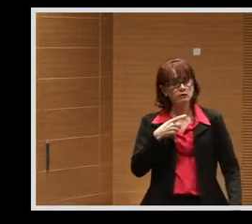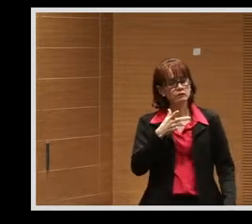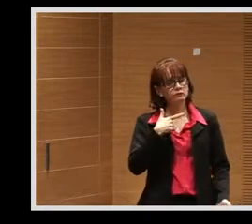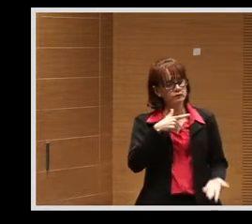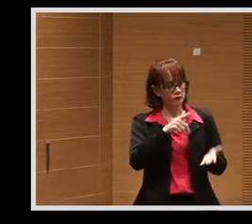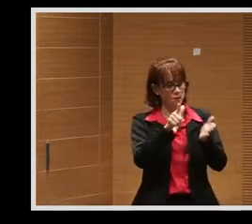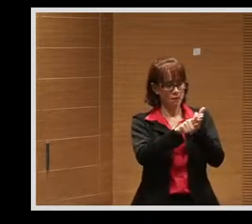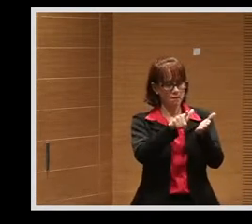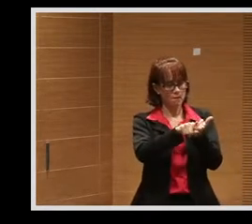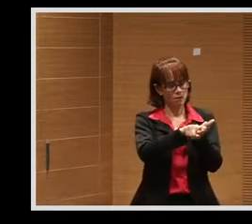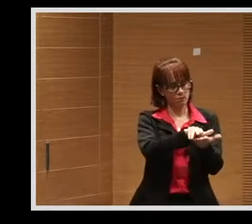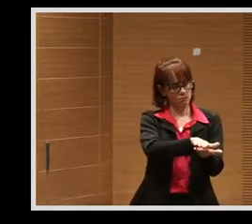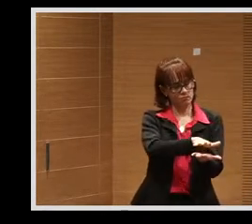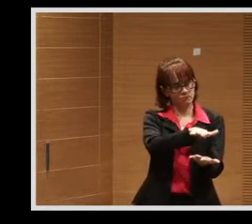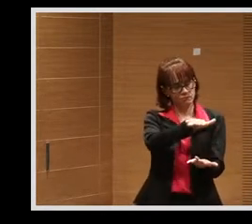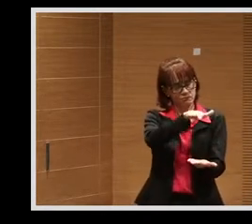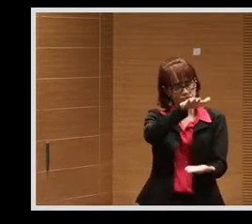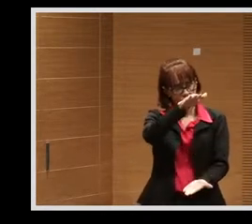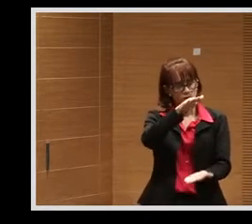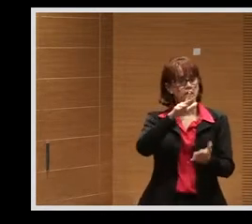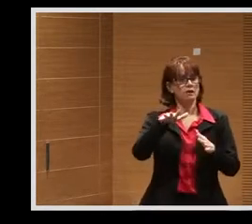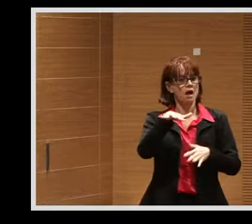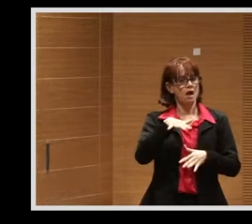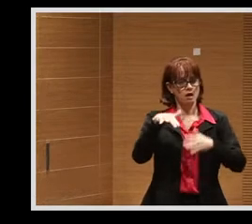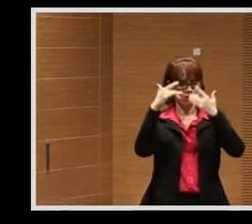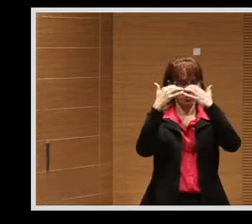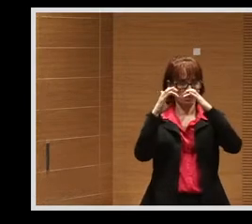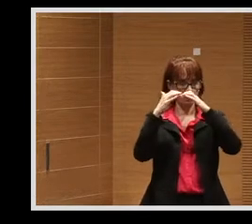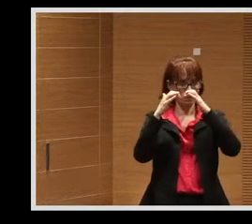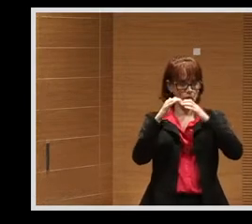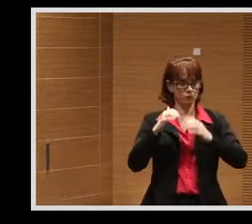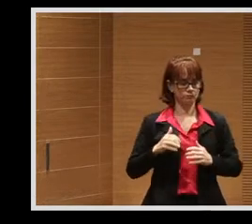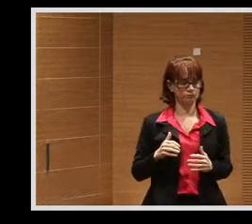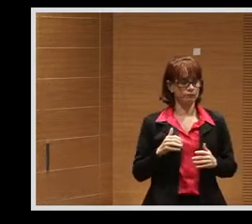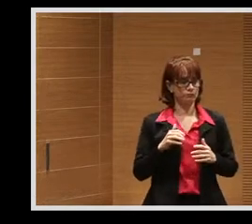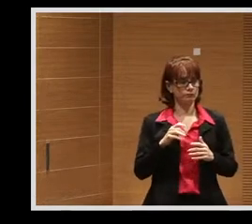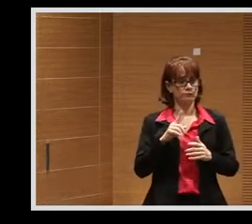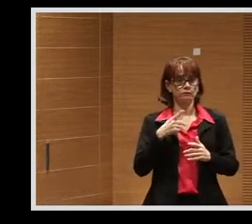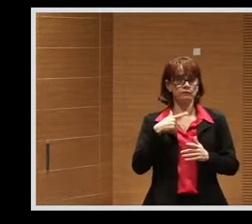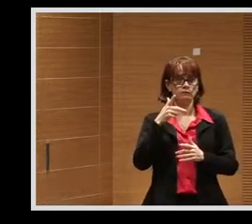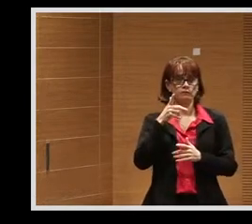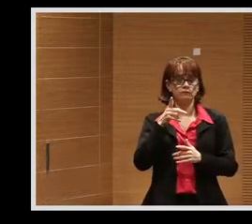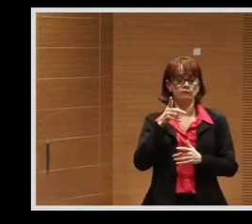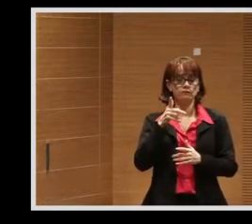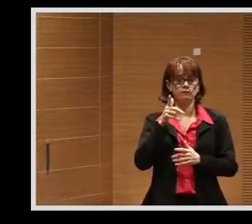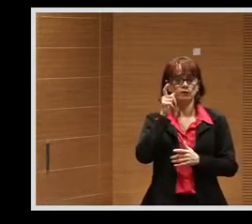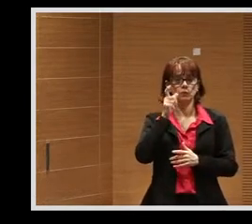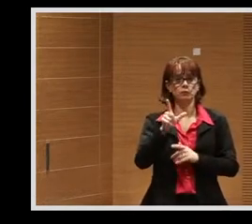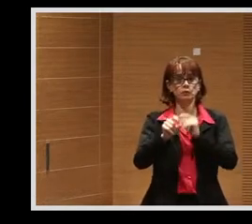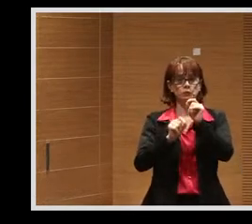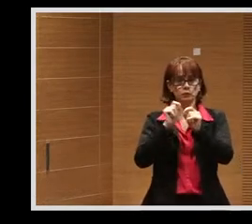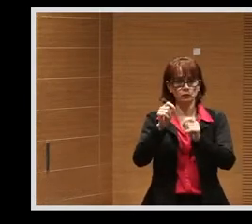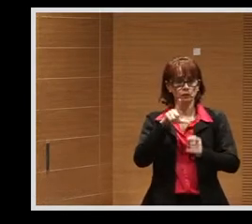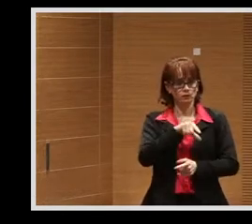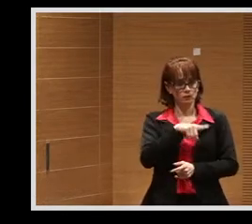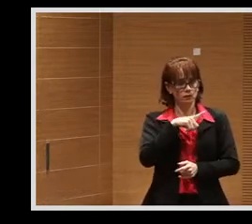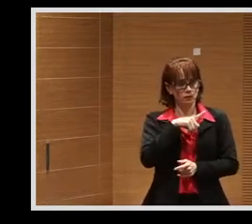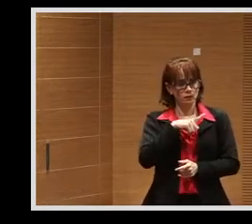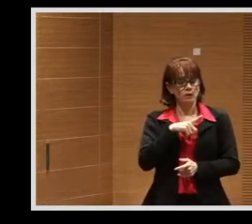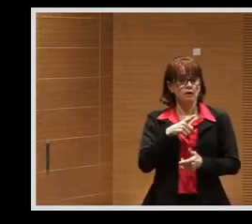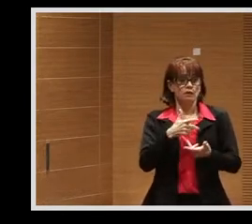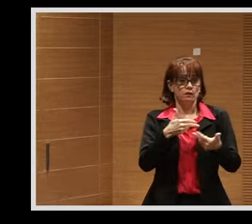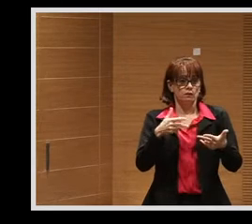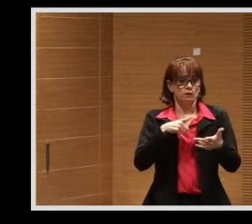papéis de encaminhamentos para a neurologia, e tem um dado curioso, que os encaminhamentos que eu vou chamar